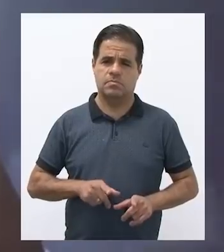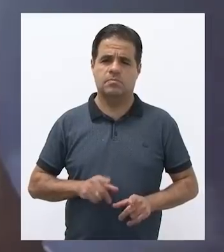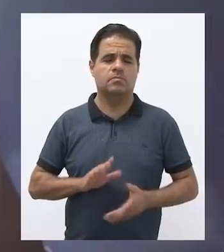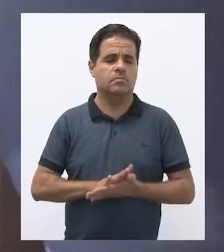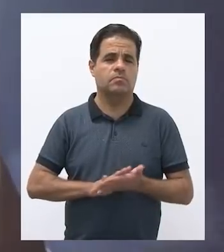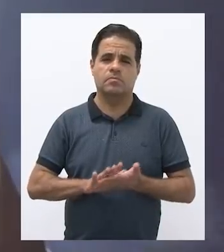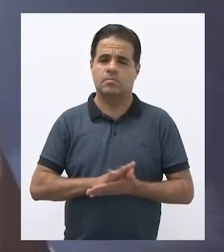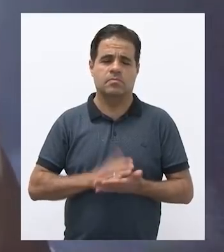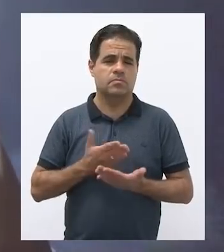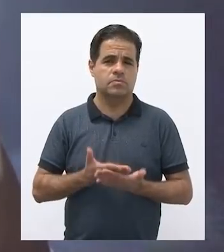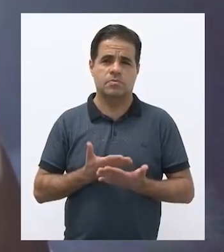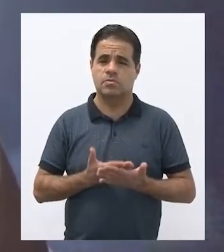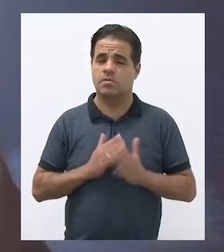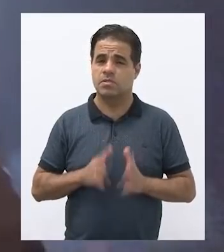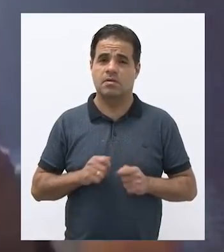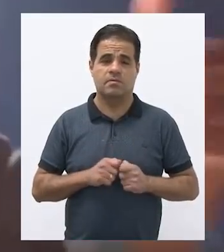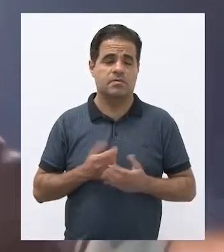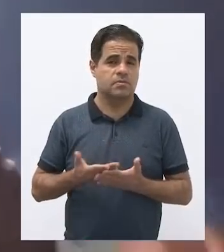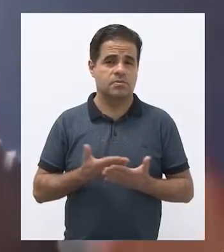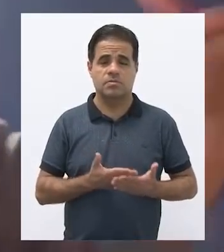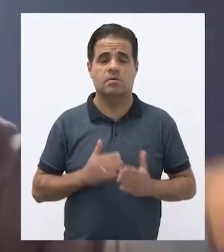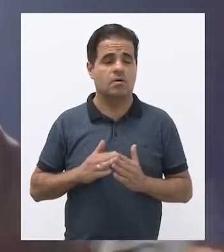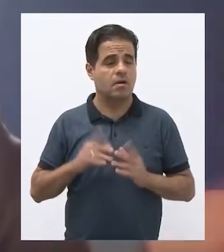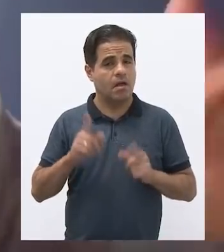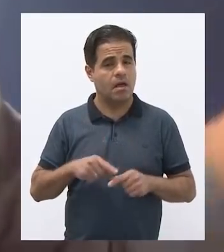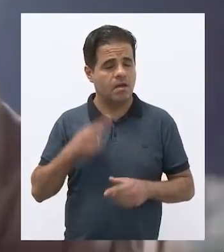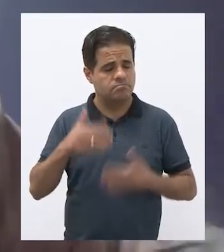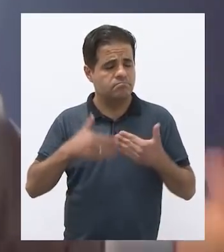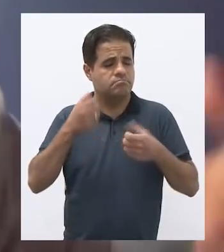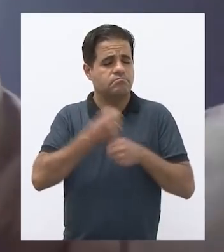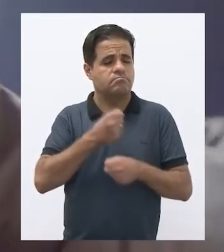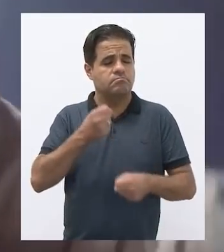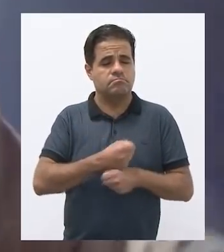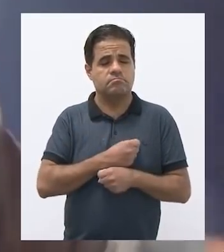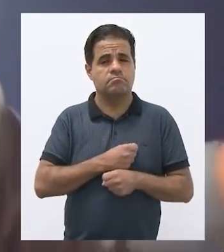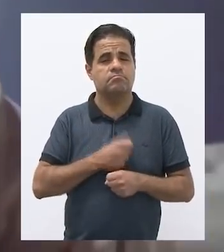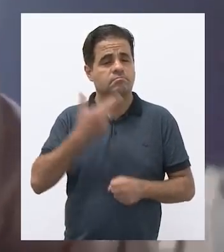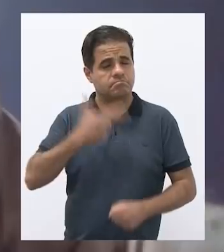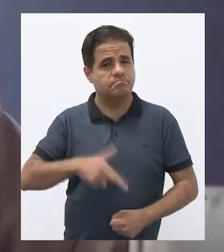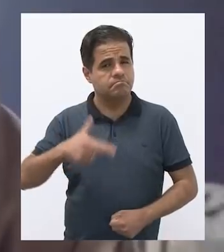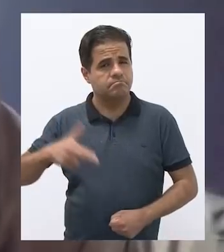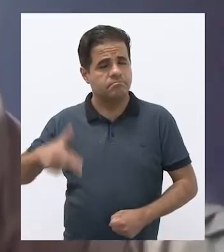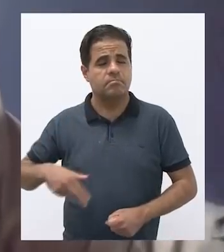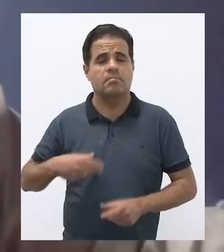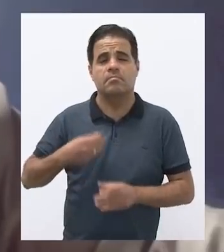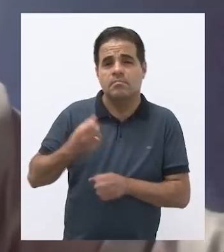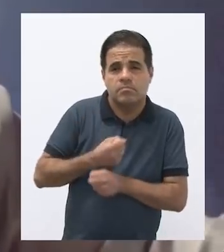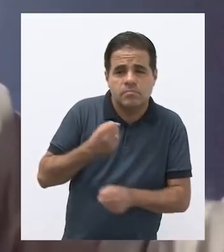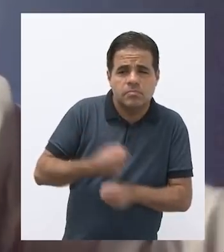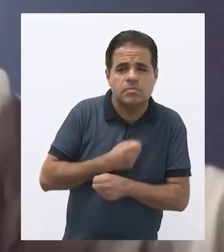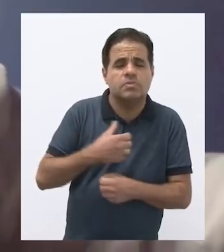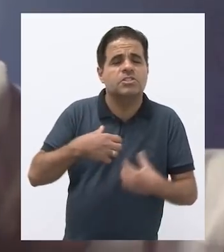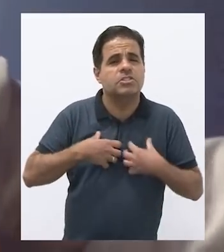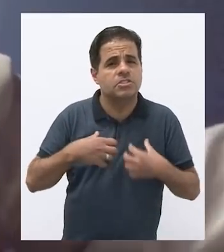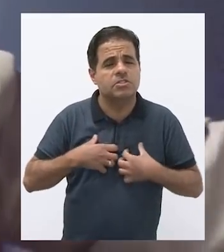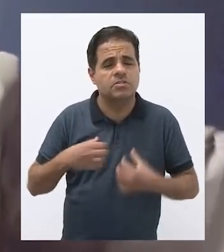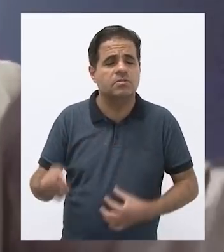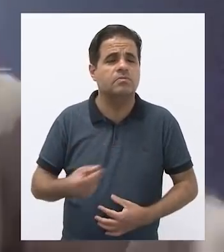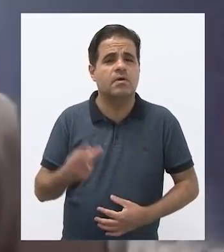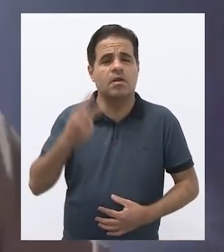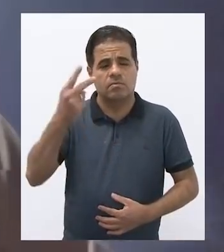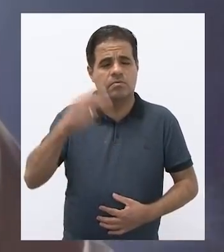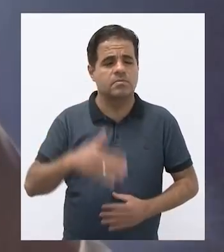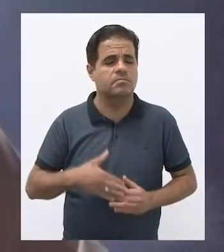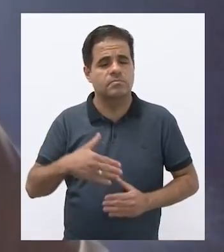que a escola já faz com essas crianças, que é a construção ali por meio de uma repetição e da construção de sentido, de valor